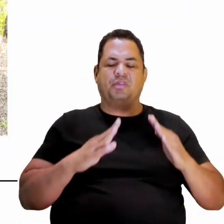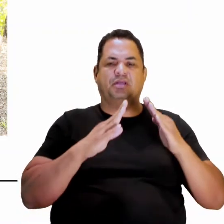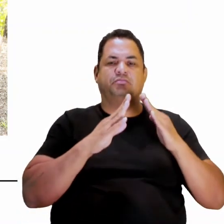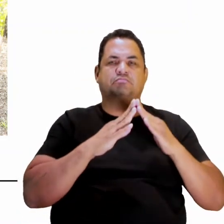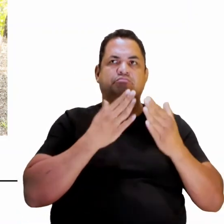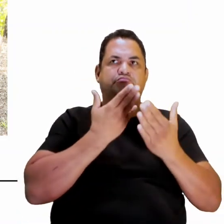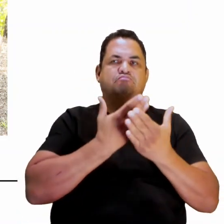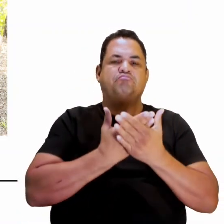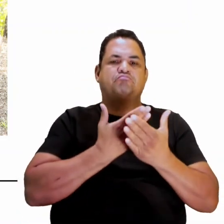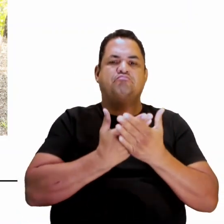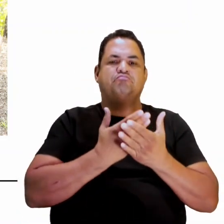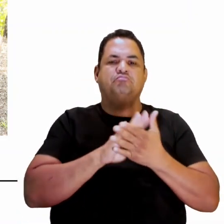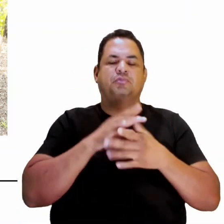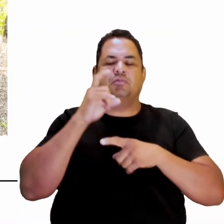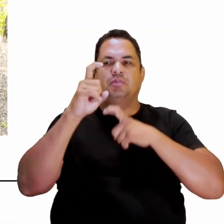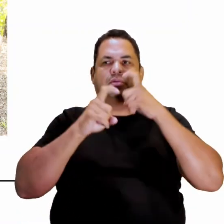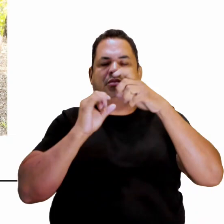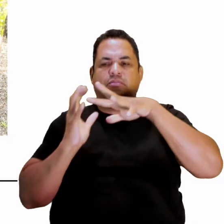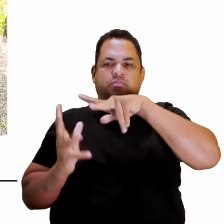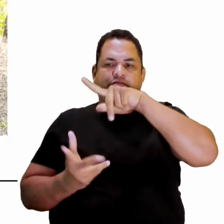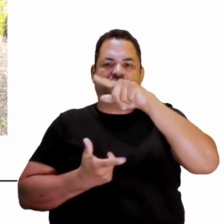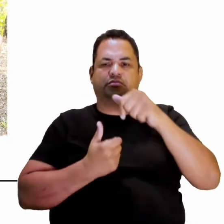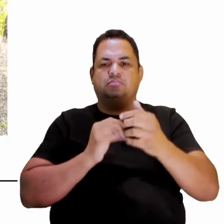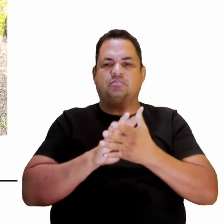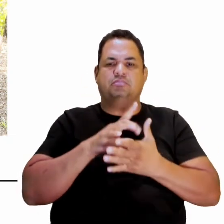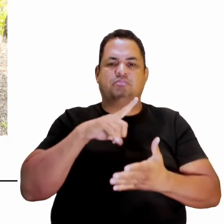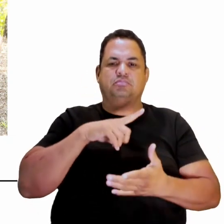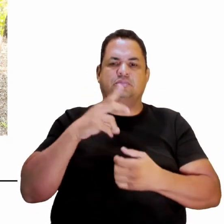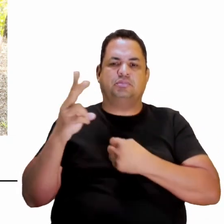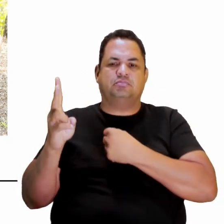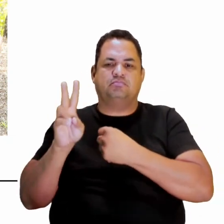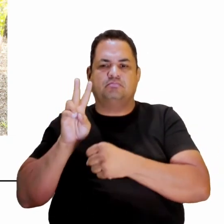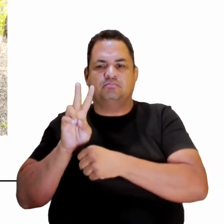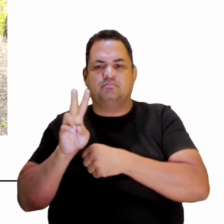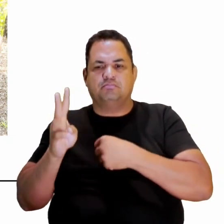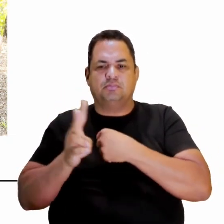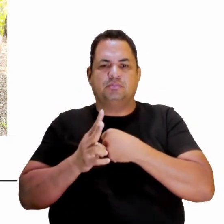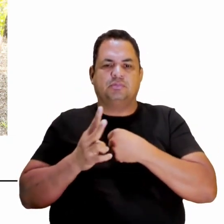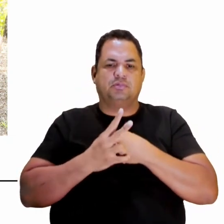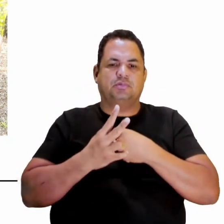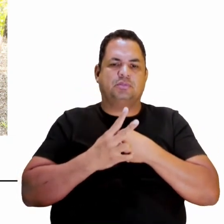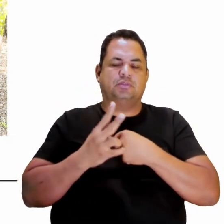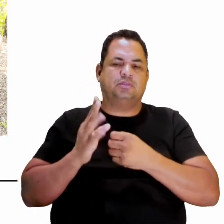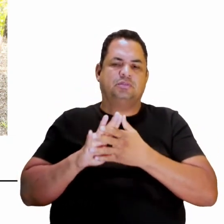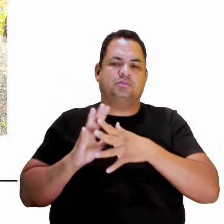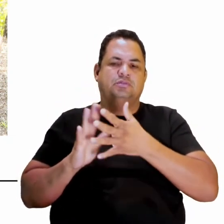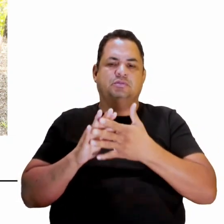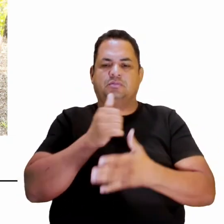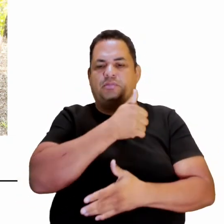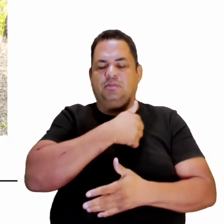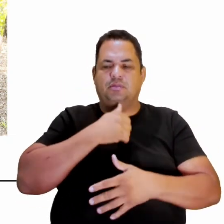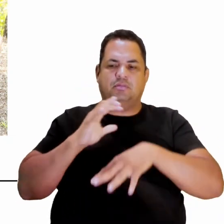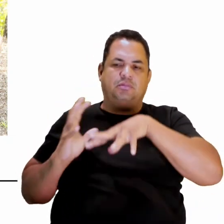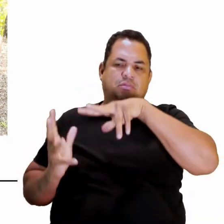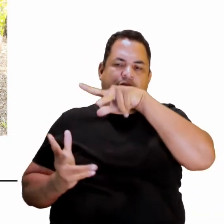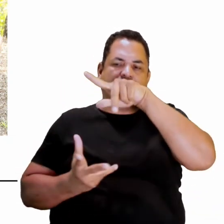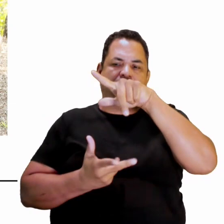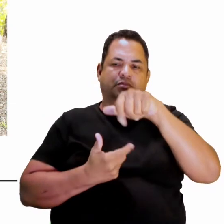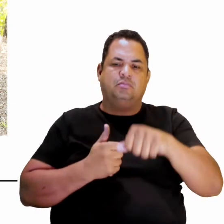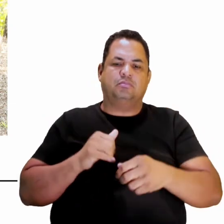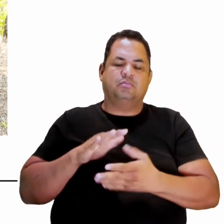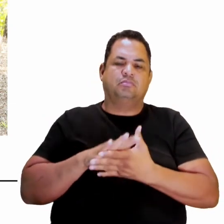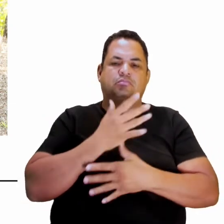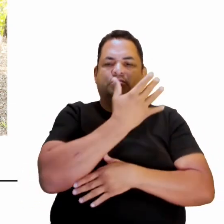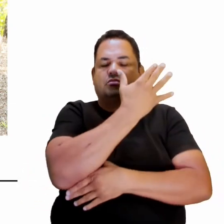redor do mundo estão preocupadas com o planeta e estão tomando medidas para se tornarem verdes a fim de melhorar o meio ambiente. Então, você vai observar